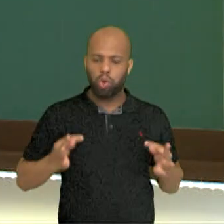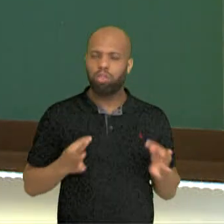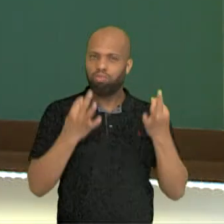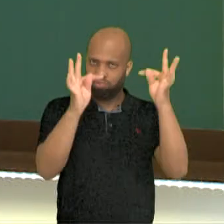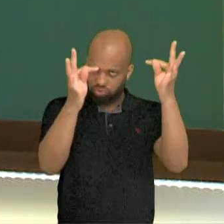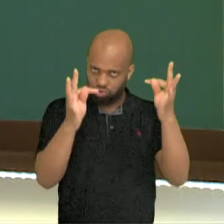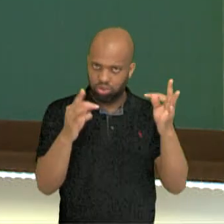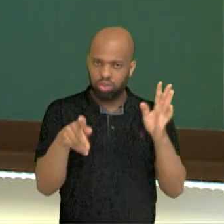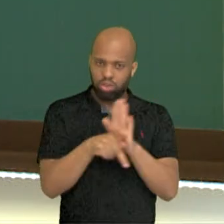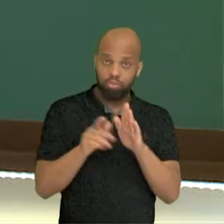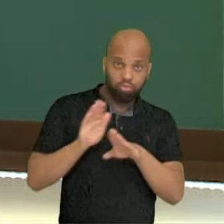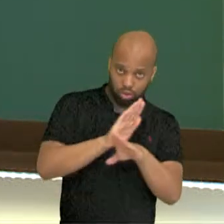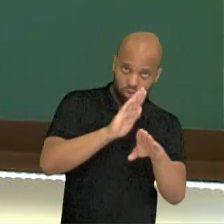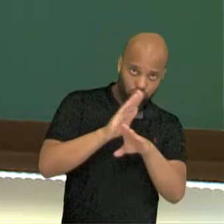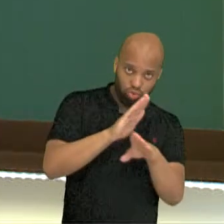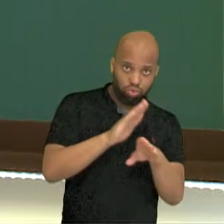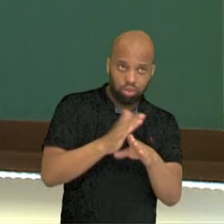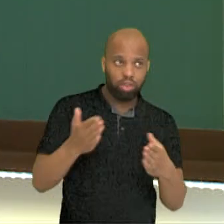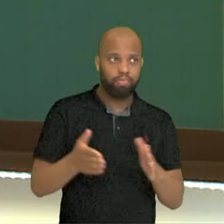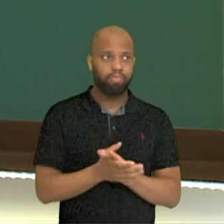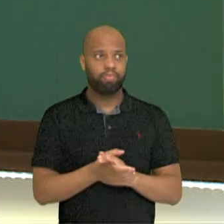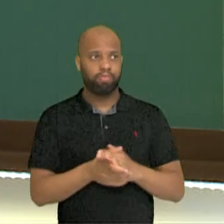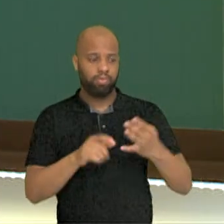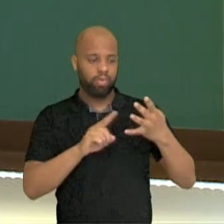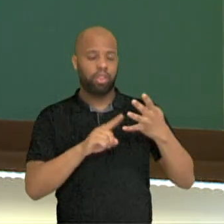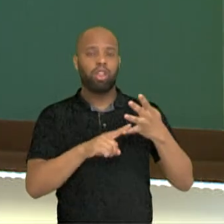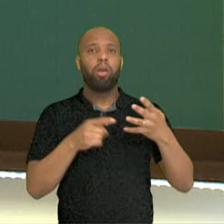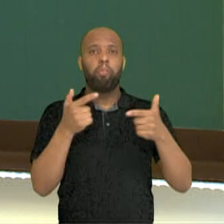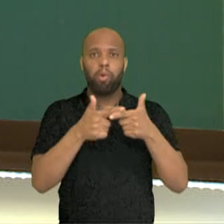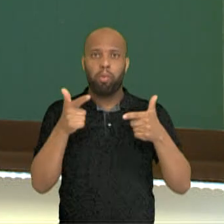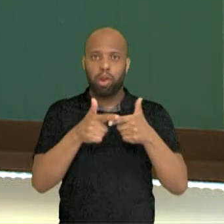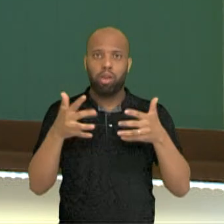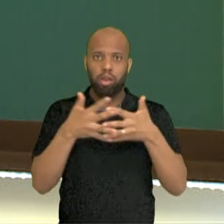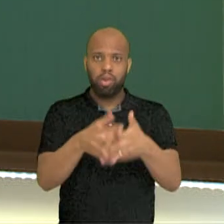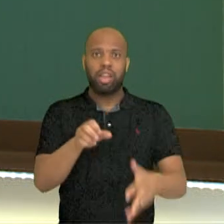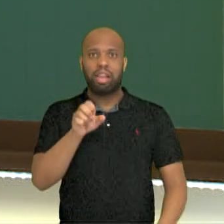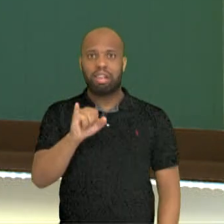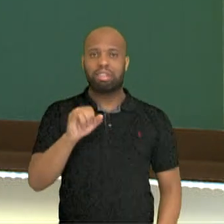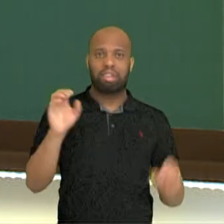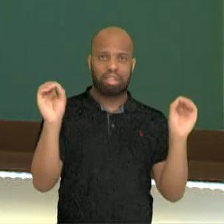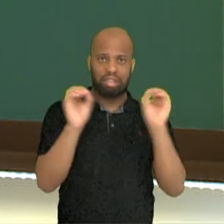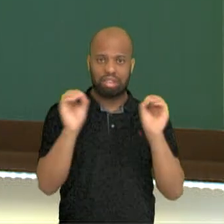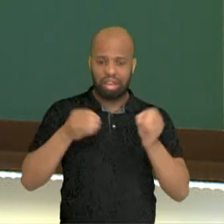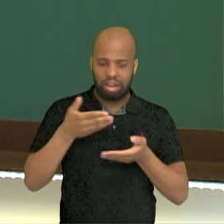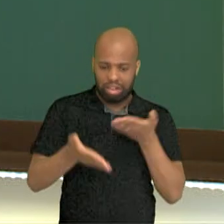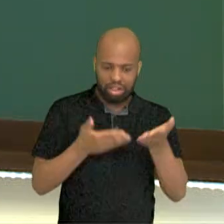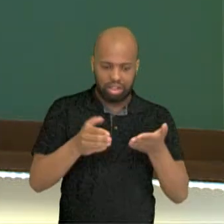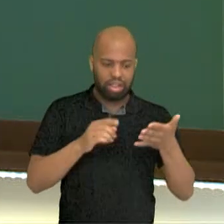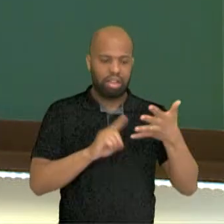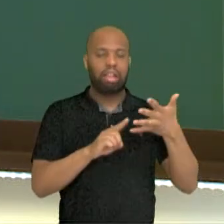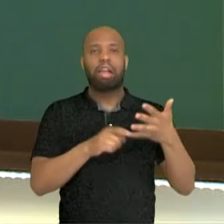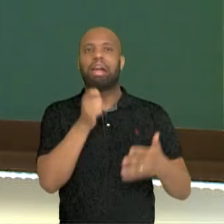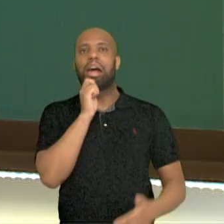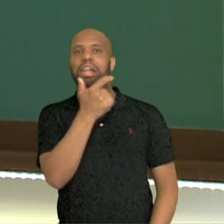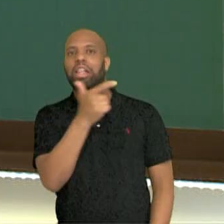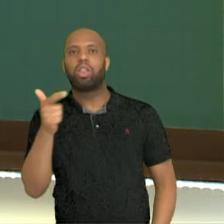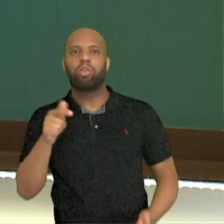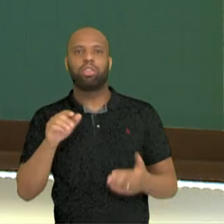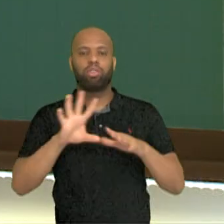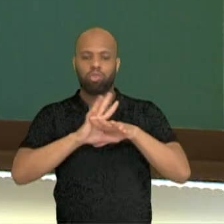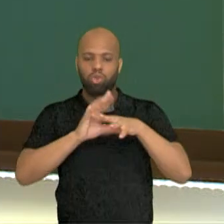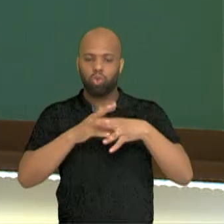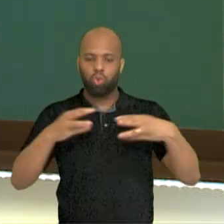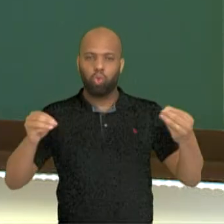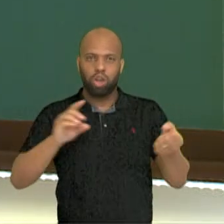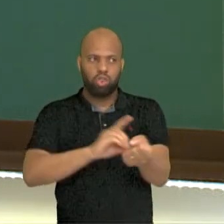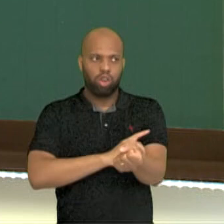de infusão de insulina? Complicações se não tratar? Ou ainda não há cura para o diabetes? Sobre isso